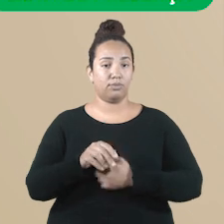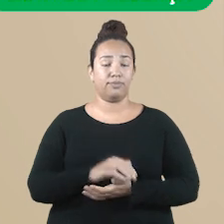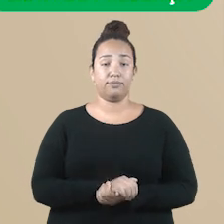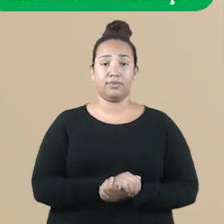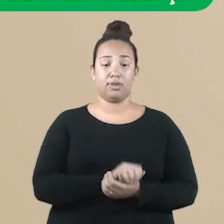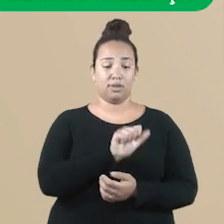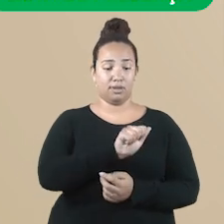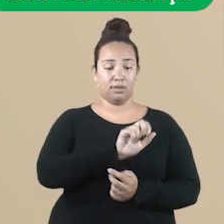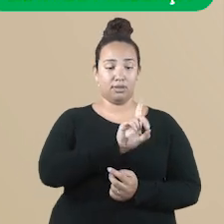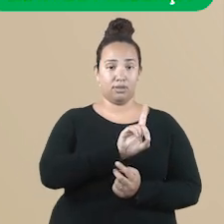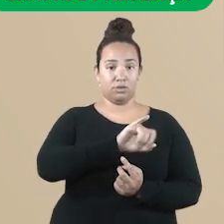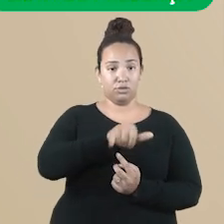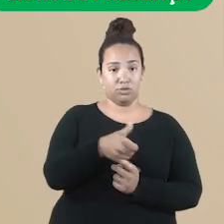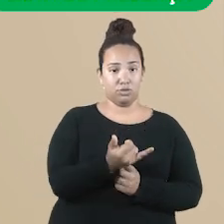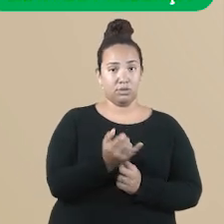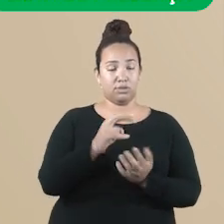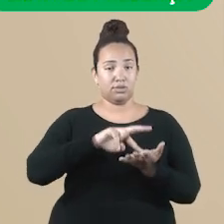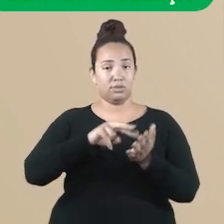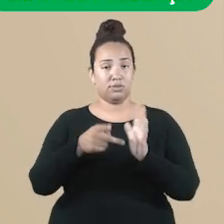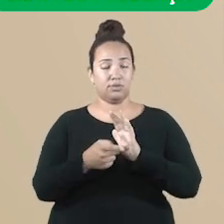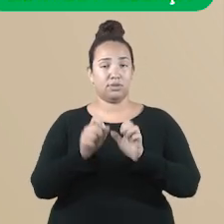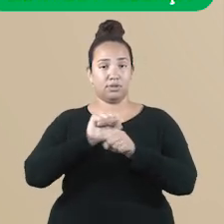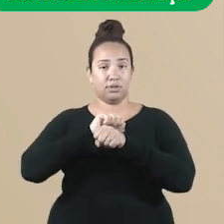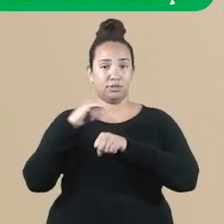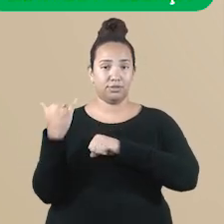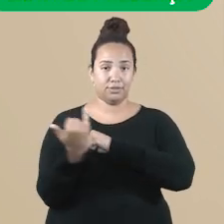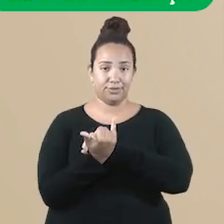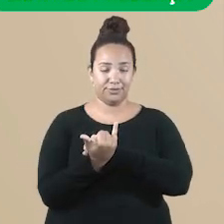ADJ significa adjetivo.